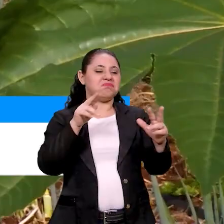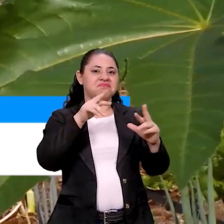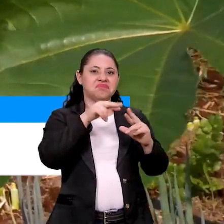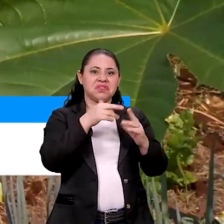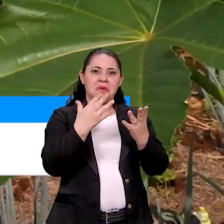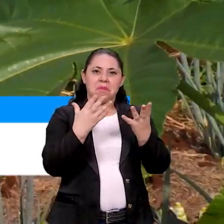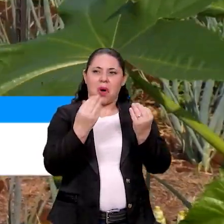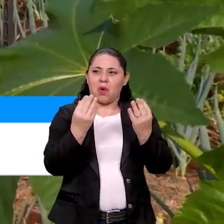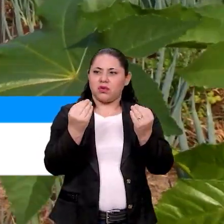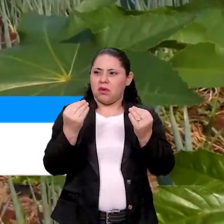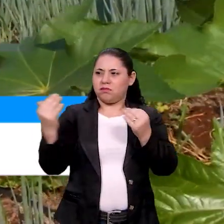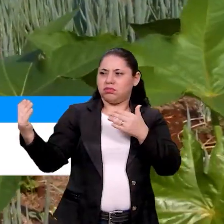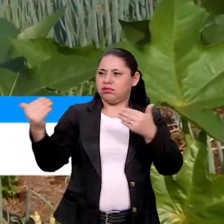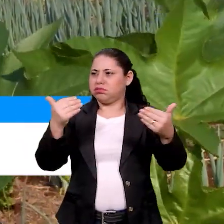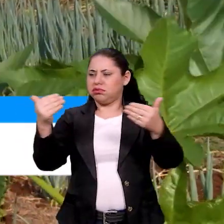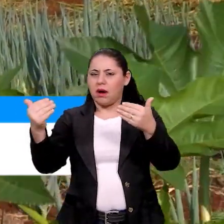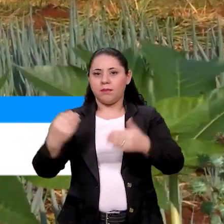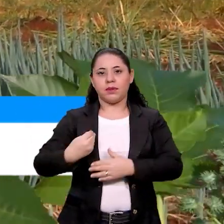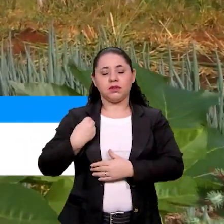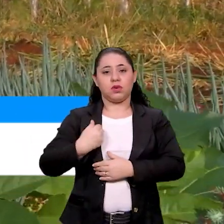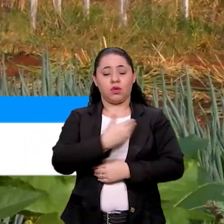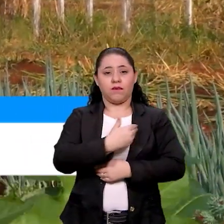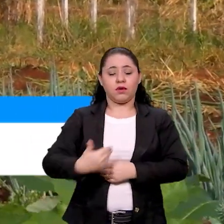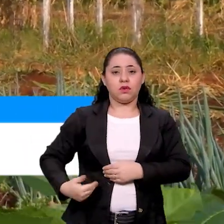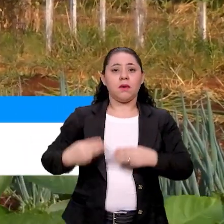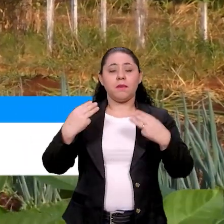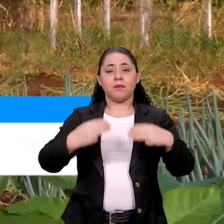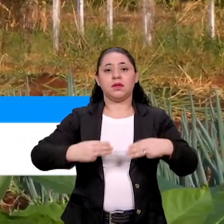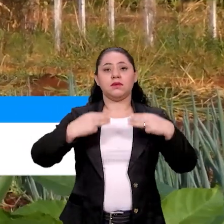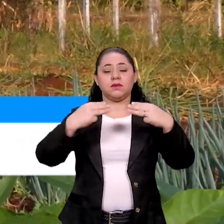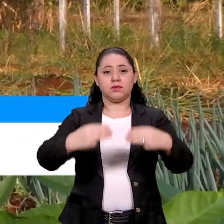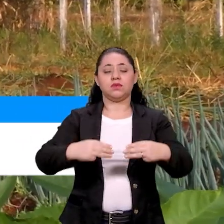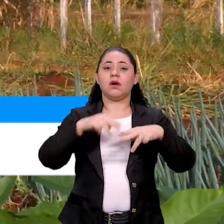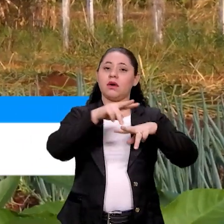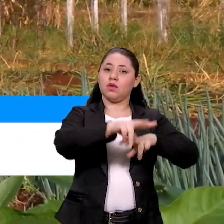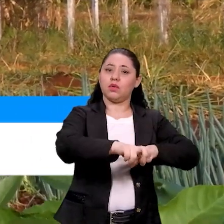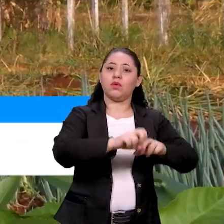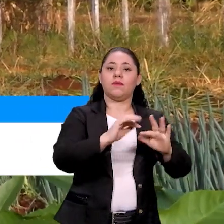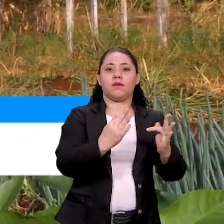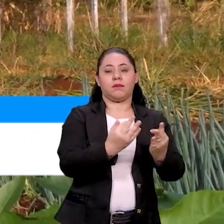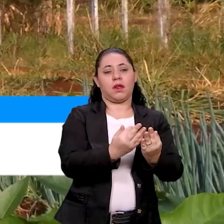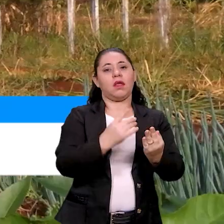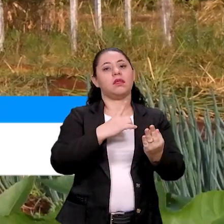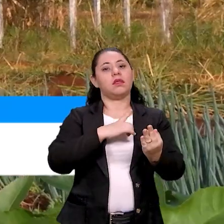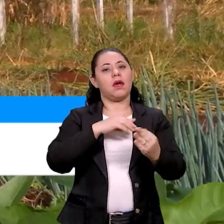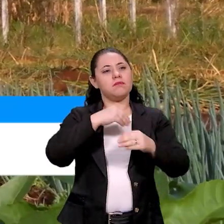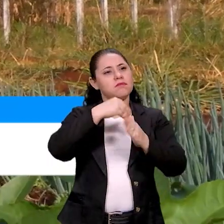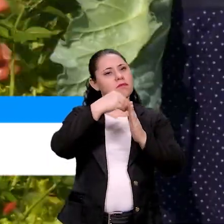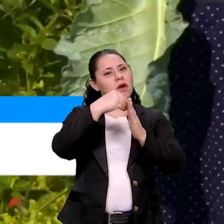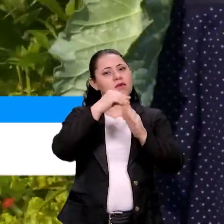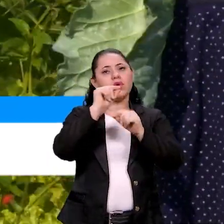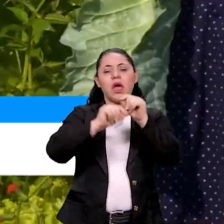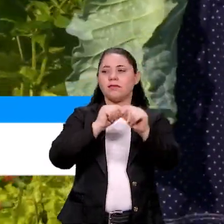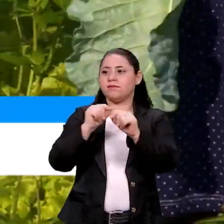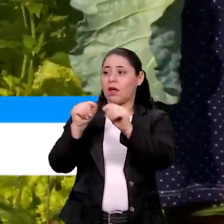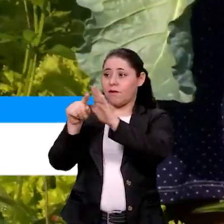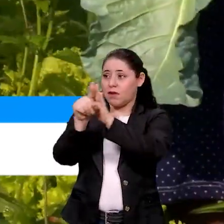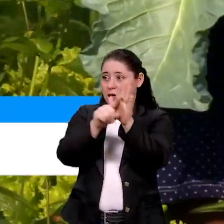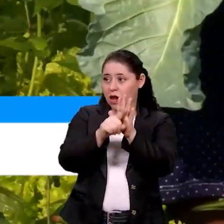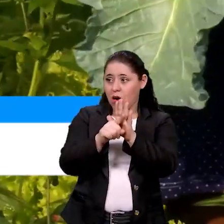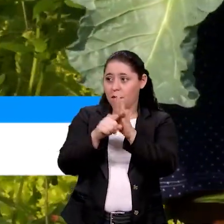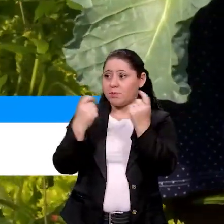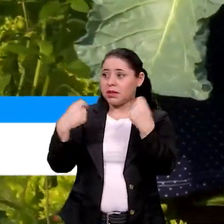enorme representatividade, com a presença do governador e do ministro da Agricultura Familiar, onde foi entregue as